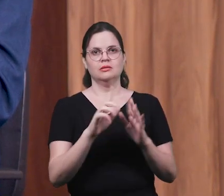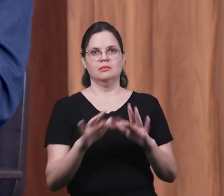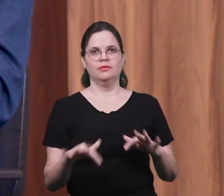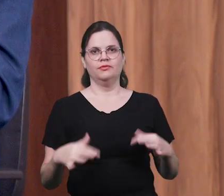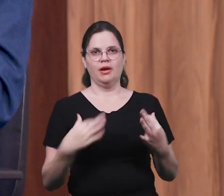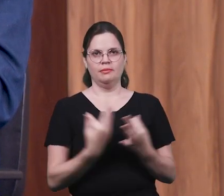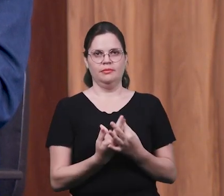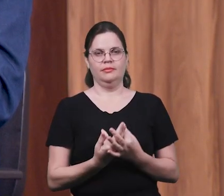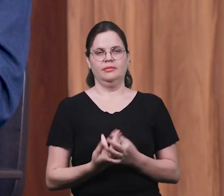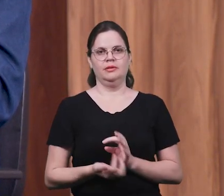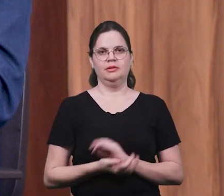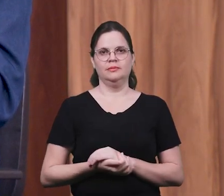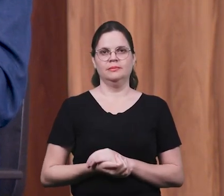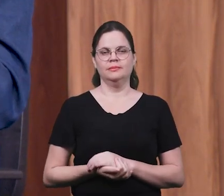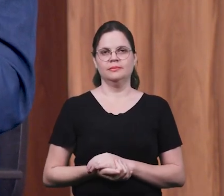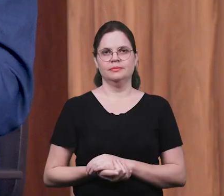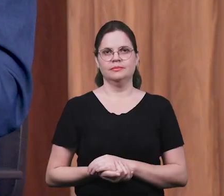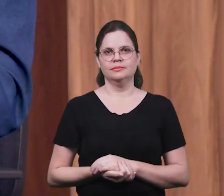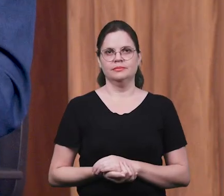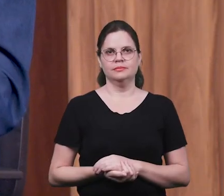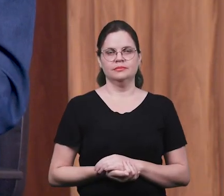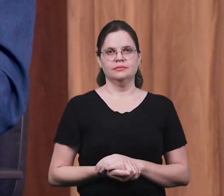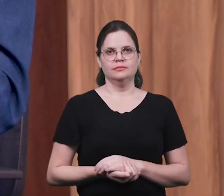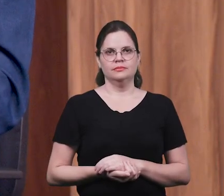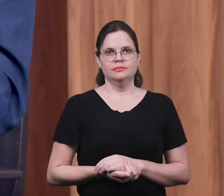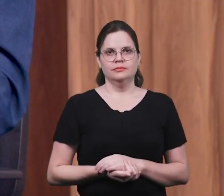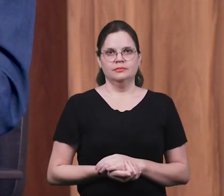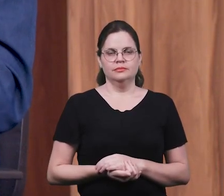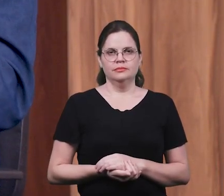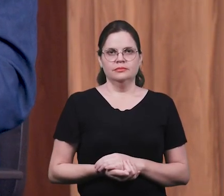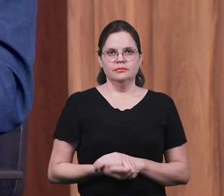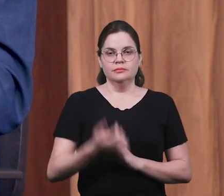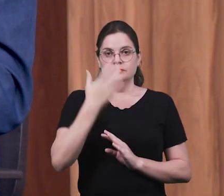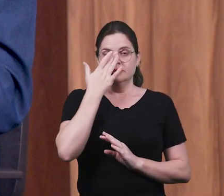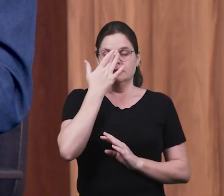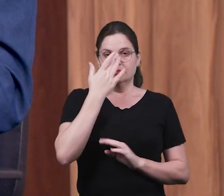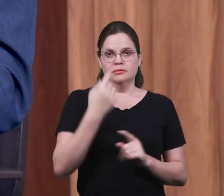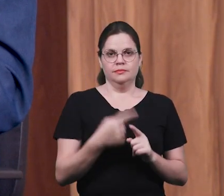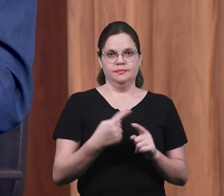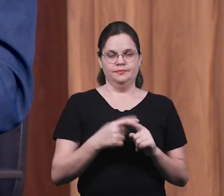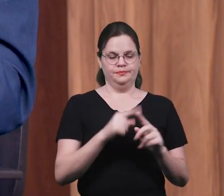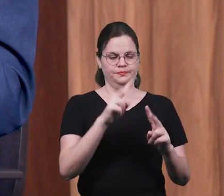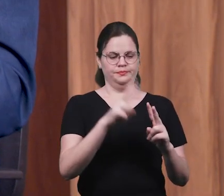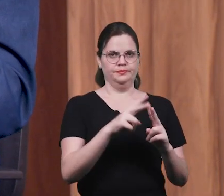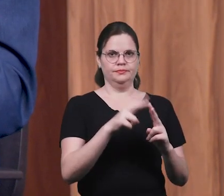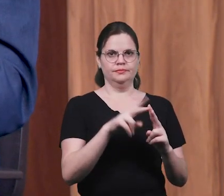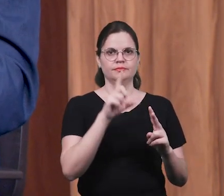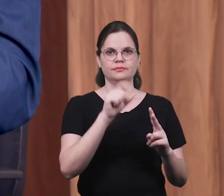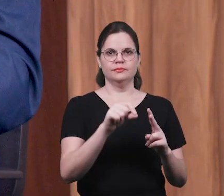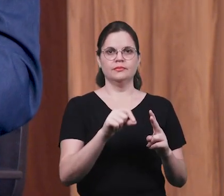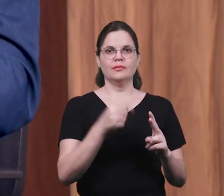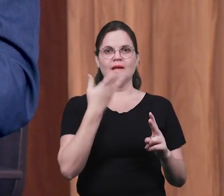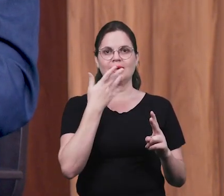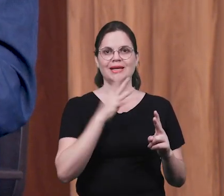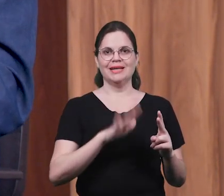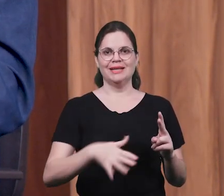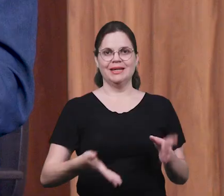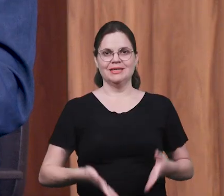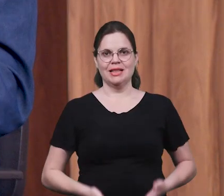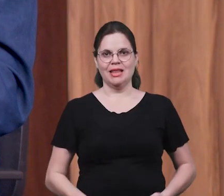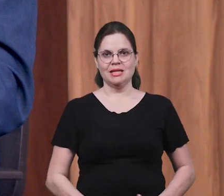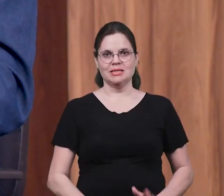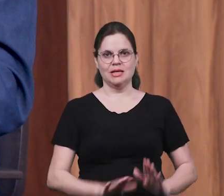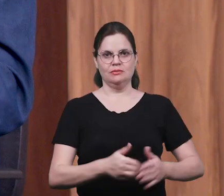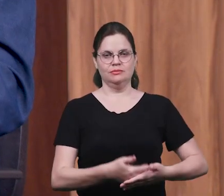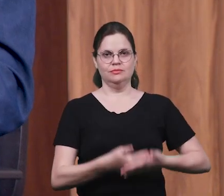família, o primeiro filho desse casal, e a criança nasceu, ficou mais de um